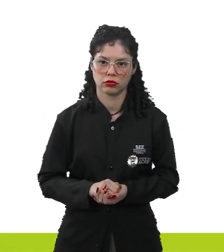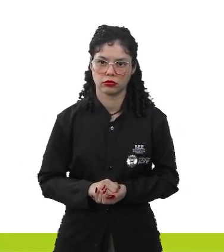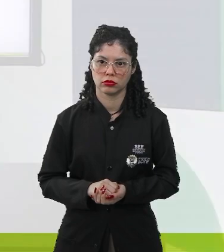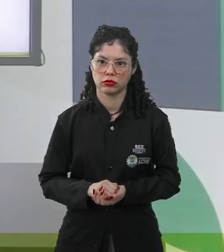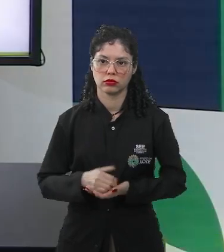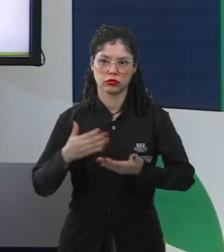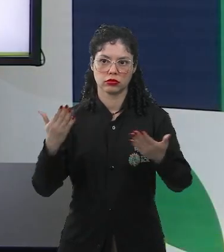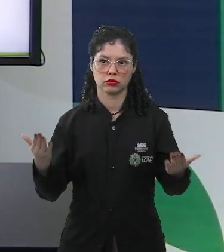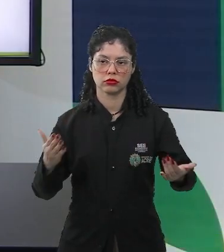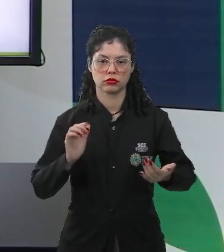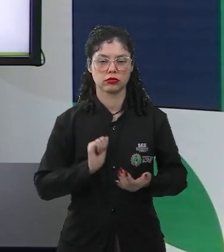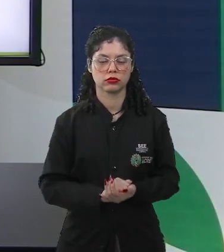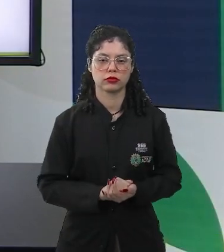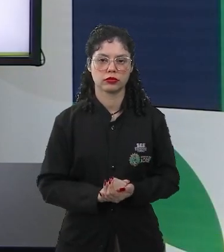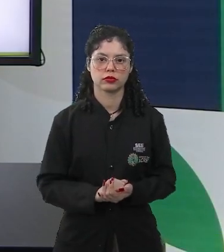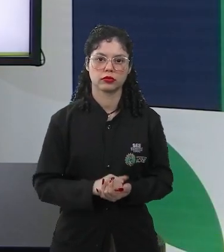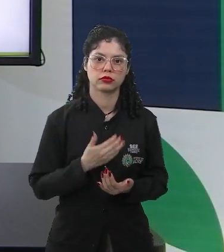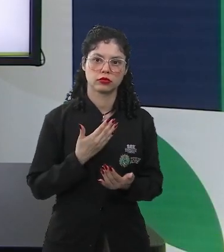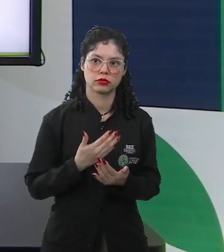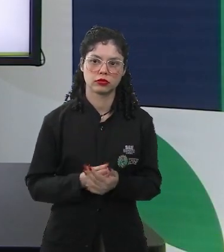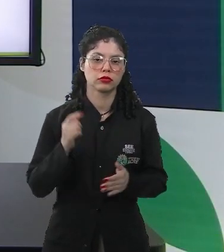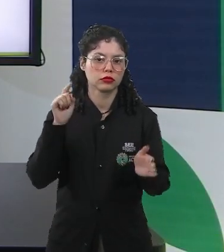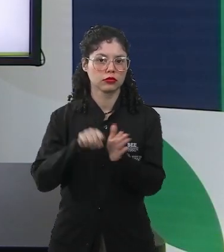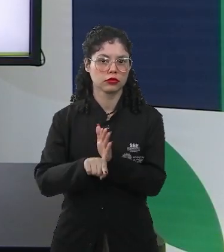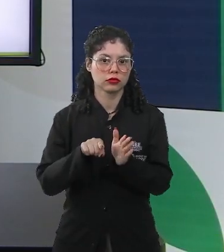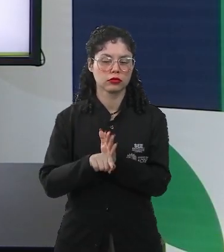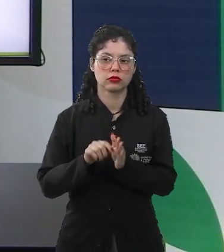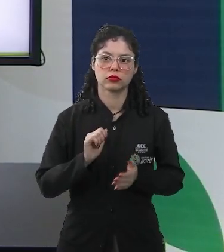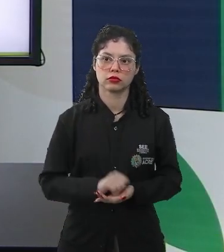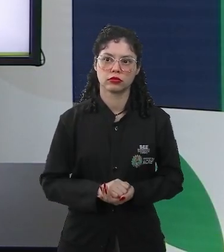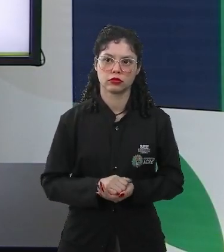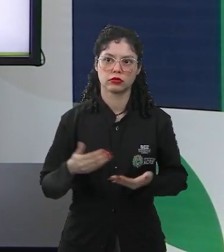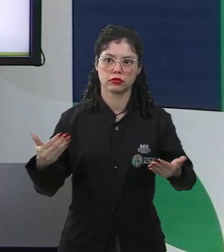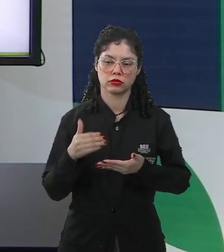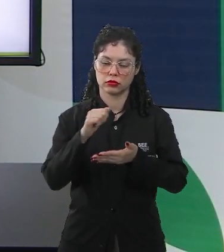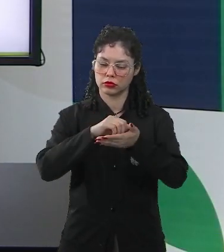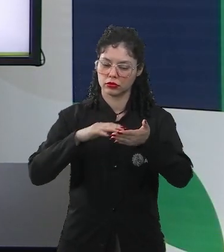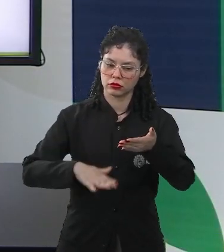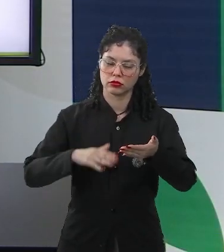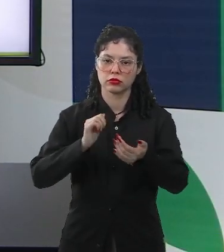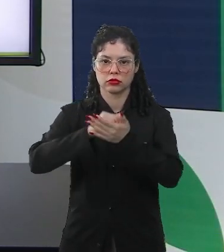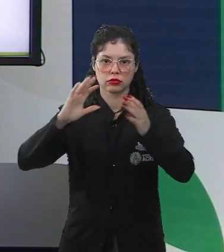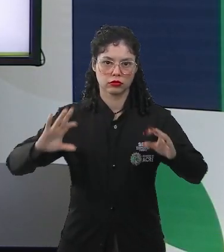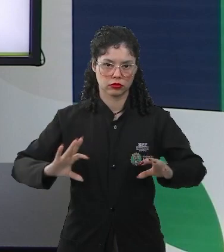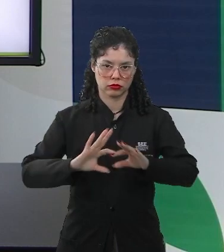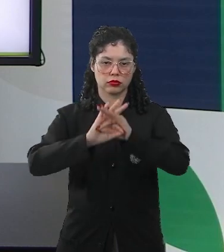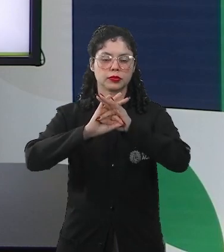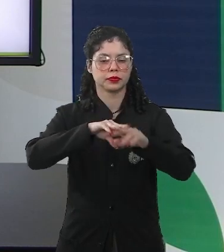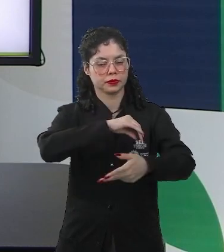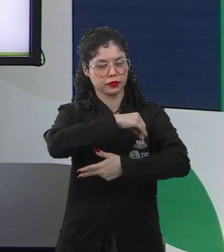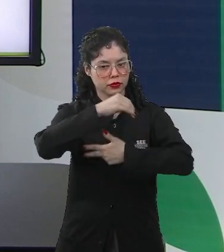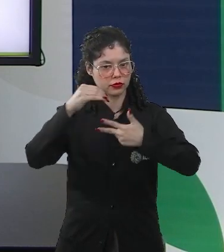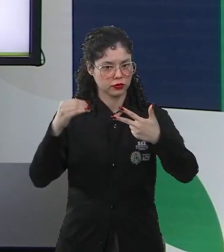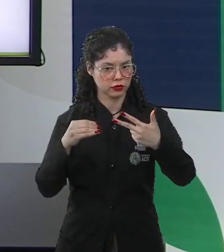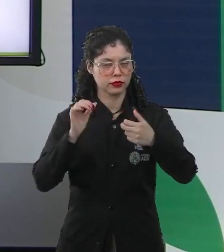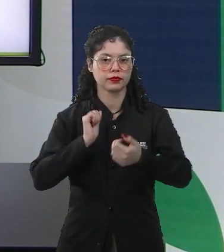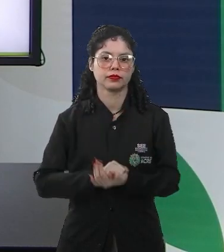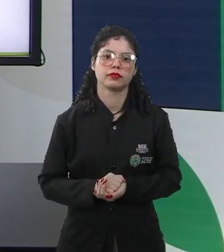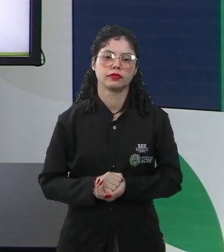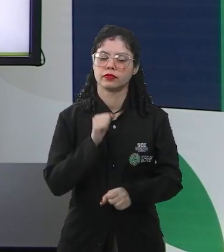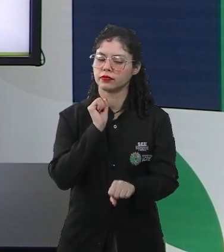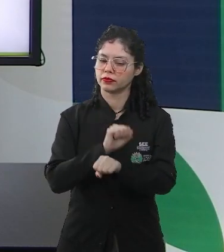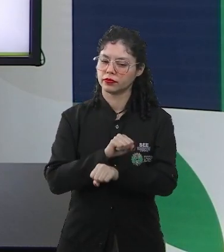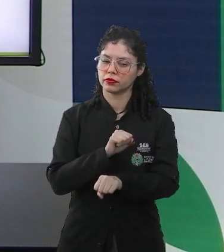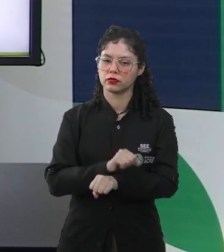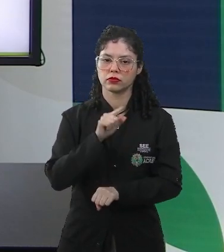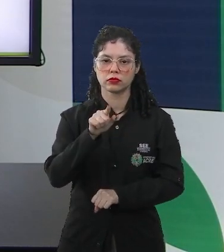E essas foram as nossas questões, nossa atividade relacionada a questões do Enem. Espero que